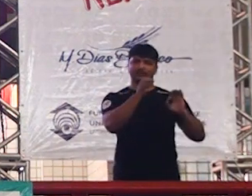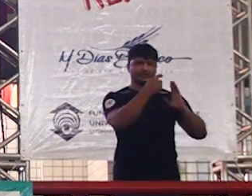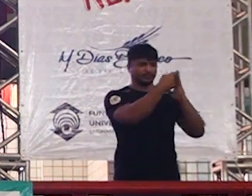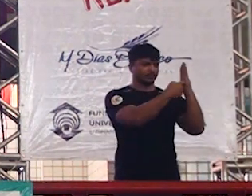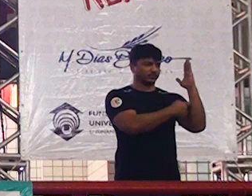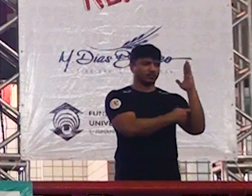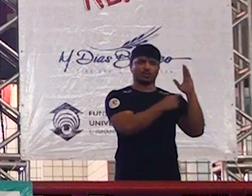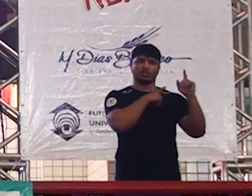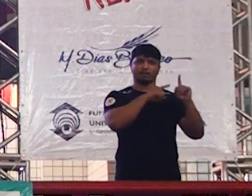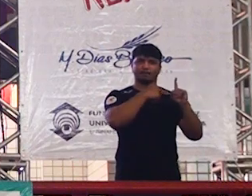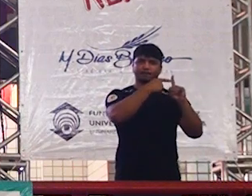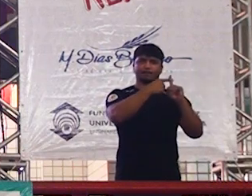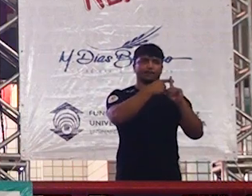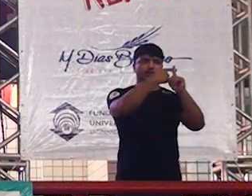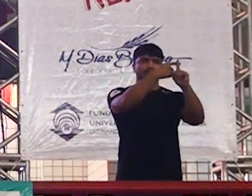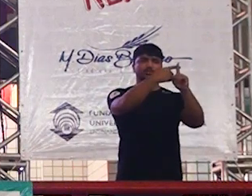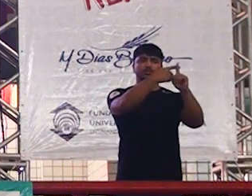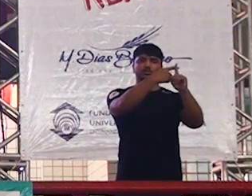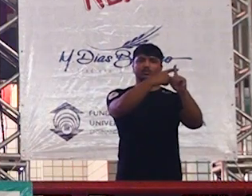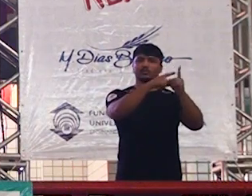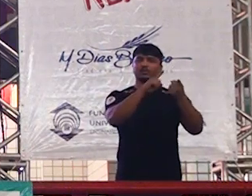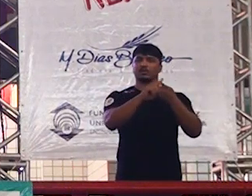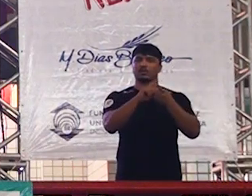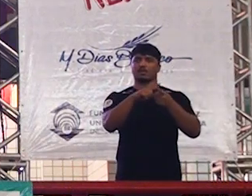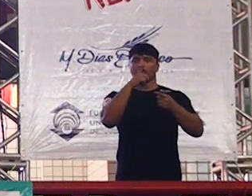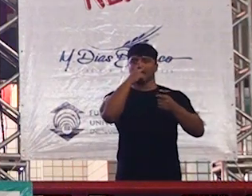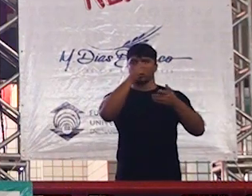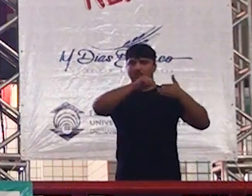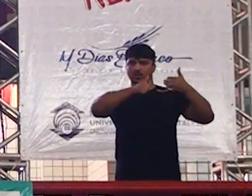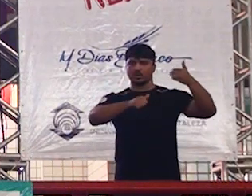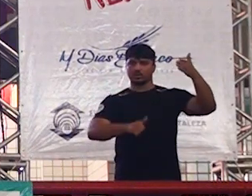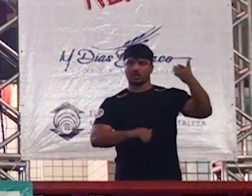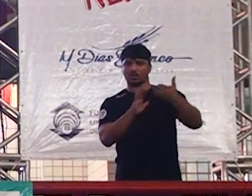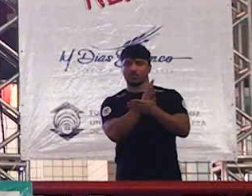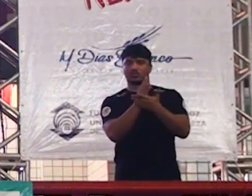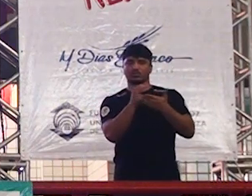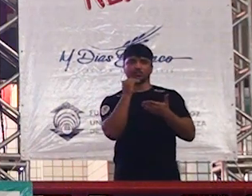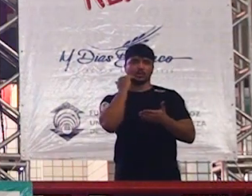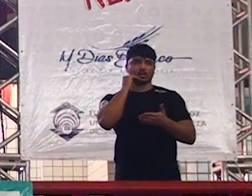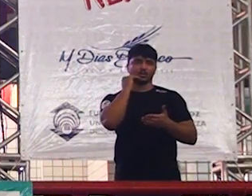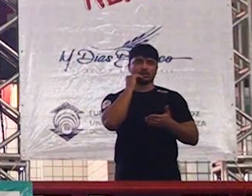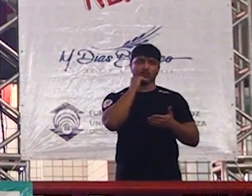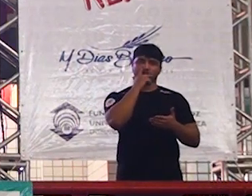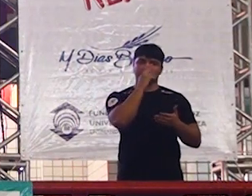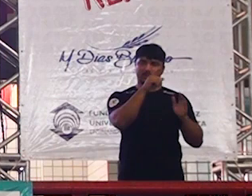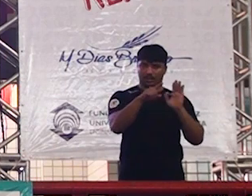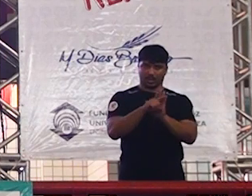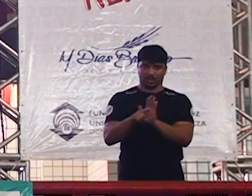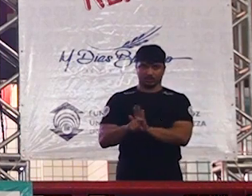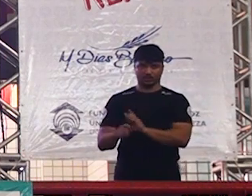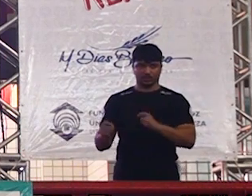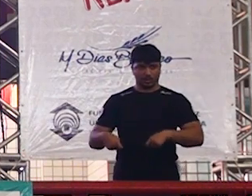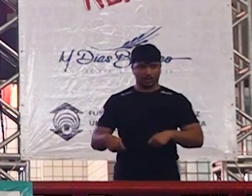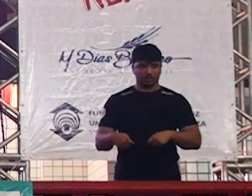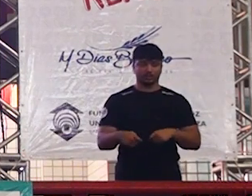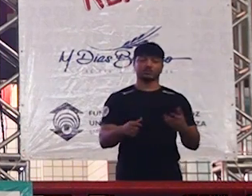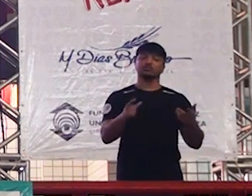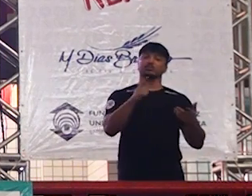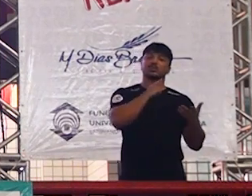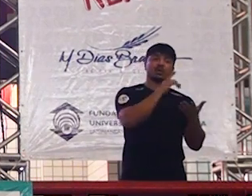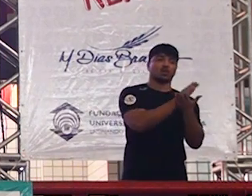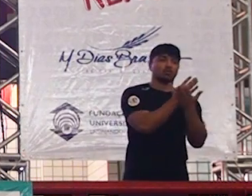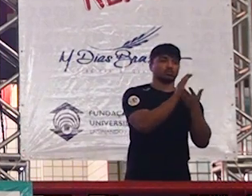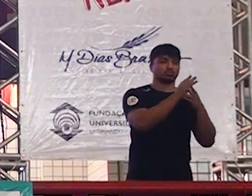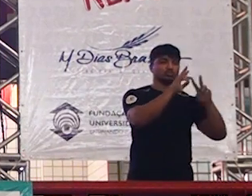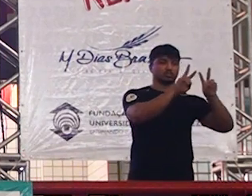redação positivo e também analisar algumas falhas, falar da questão negativa? Gente, tem temas